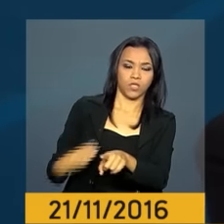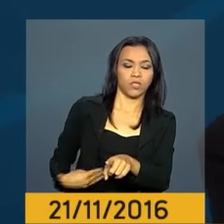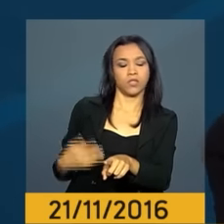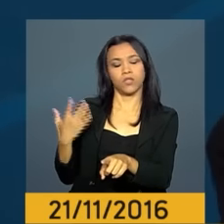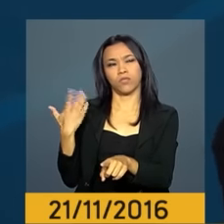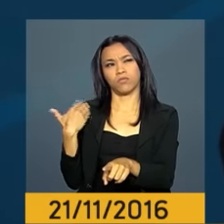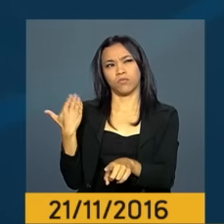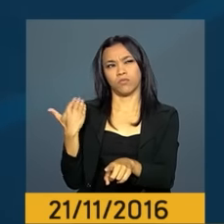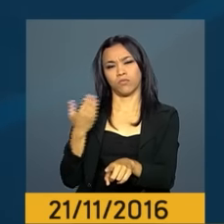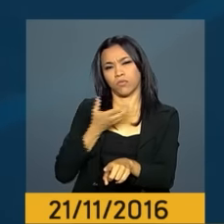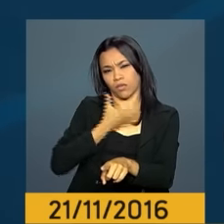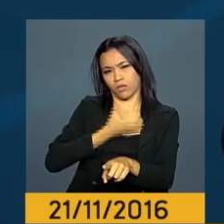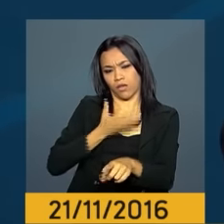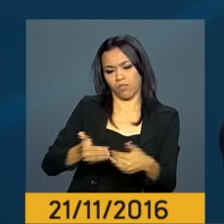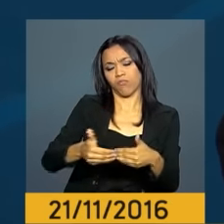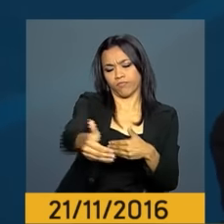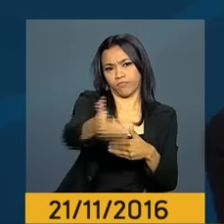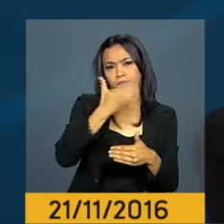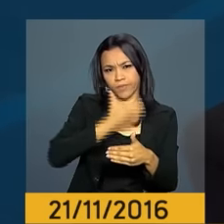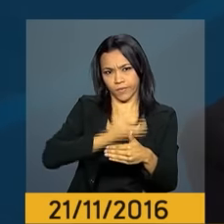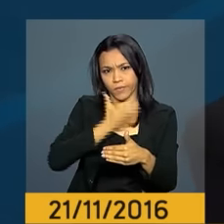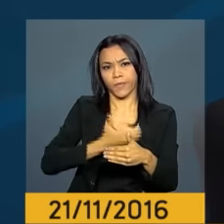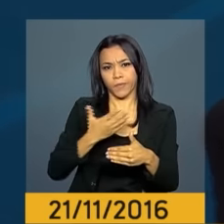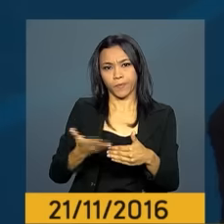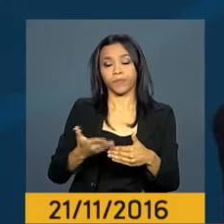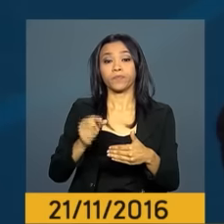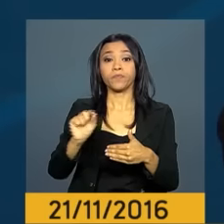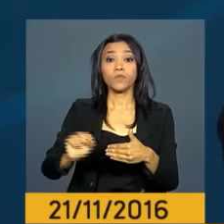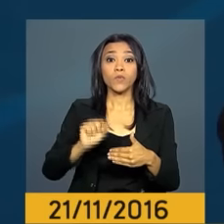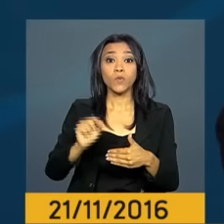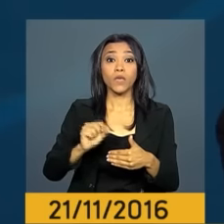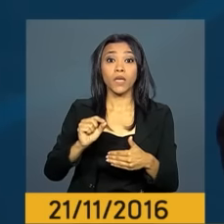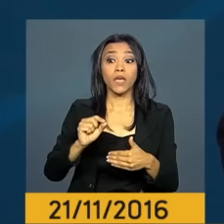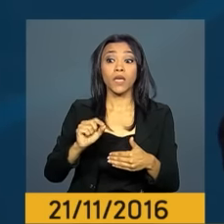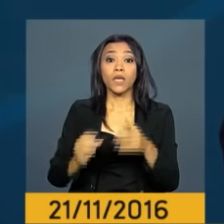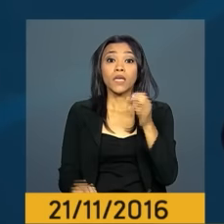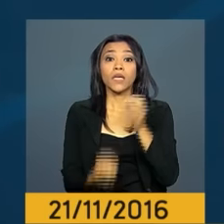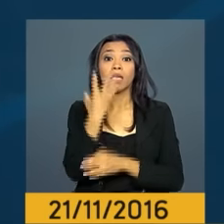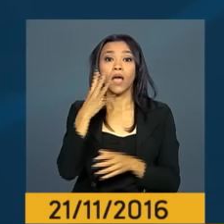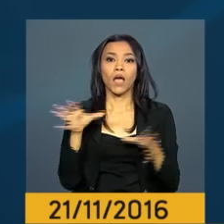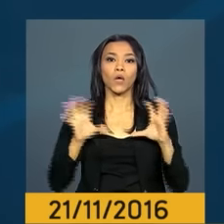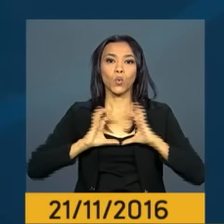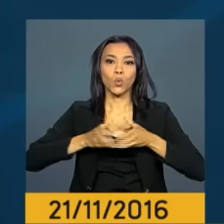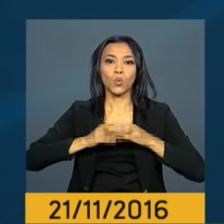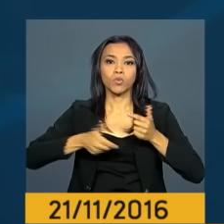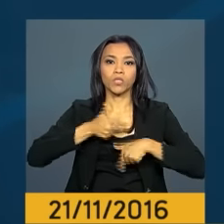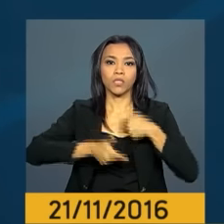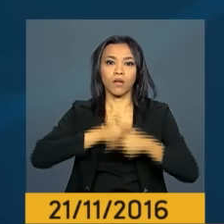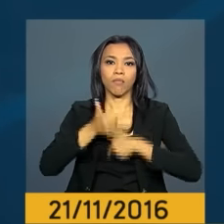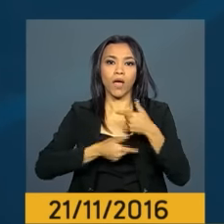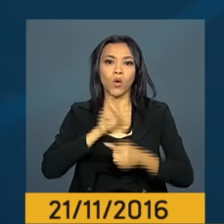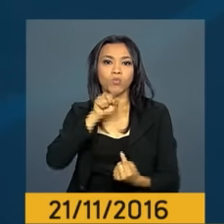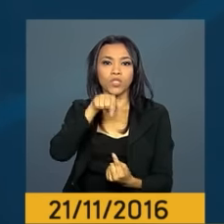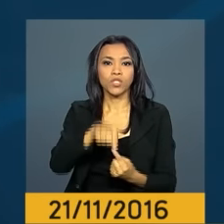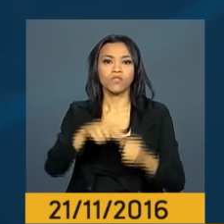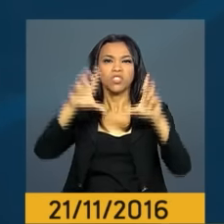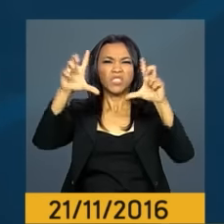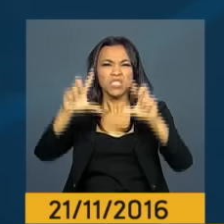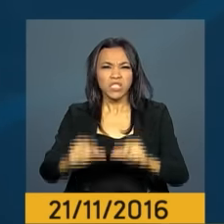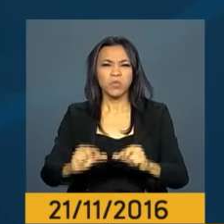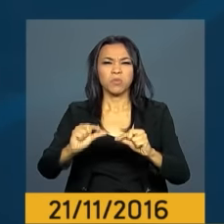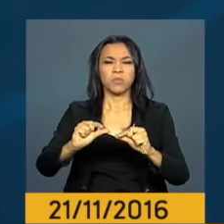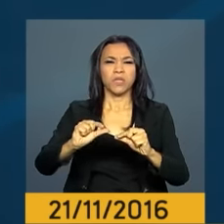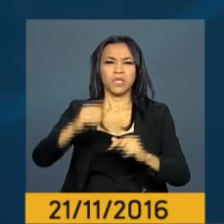dezembro, meados de dezembro, constituíssem grupos de desburocratização internamente nos ministérios e